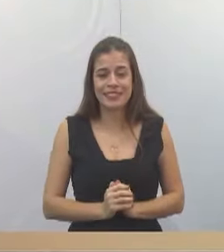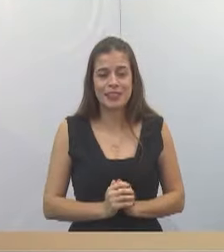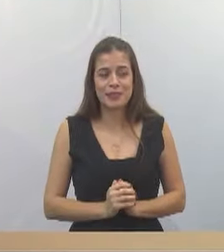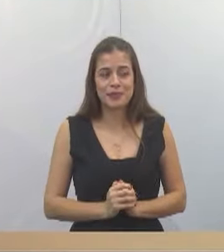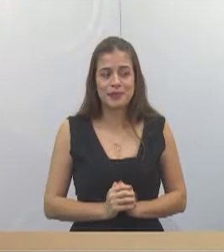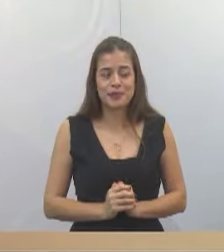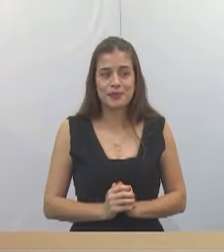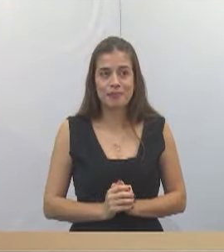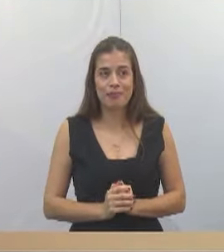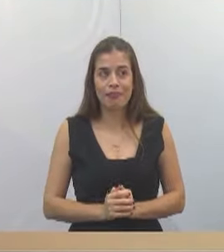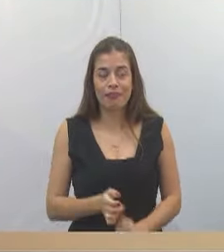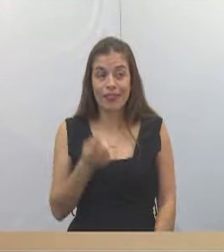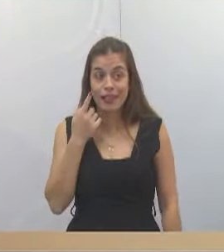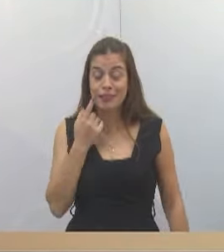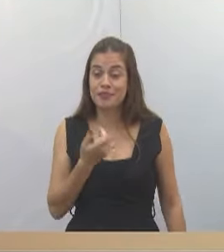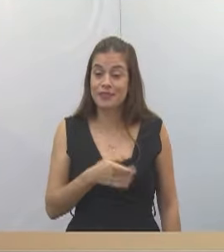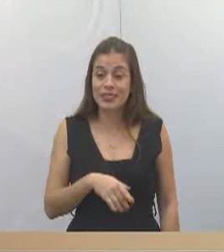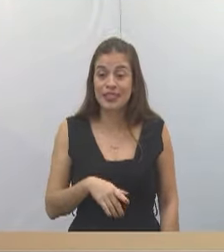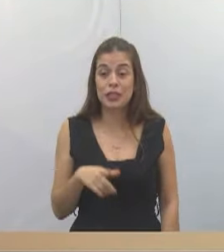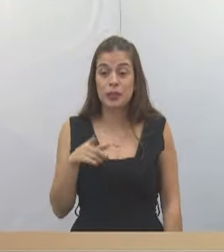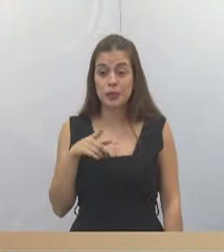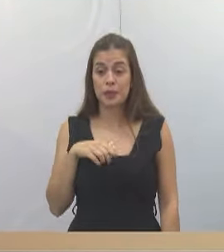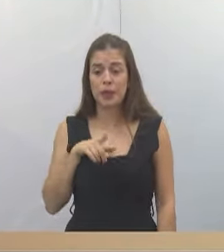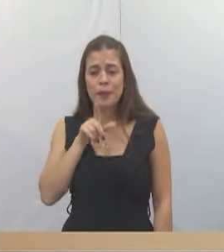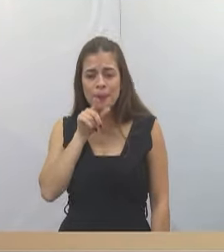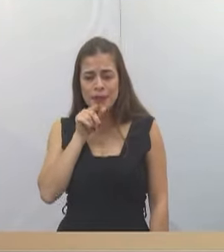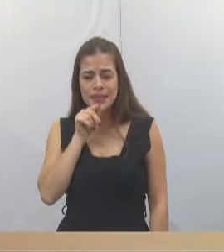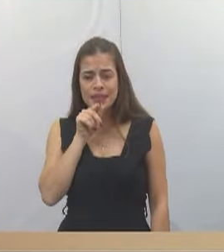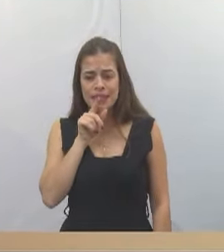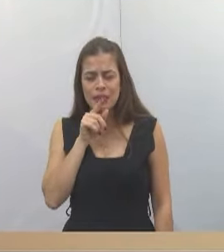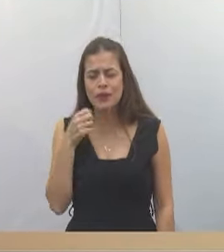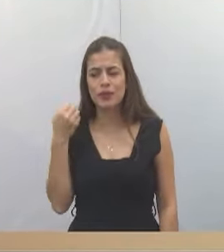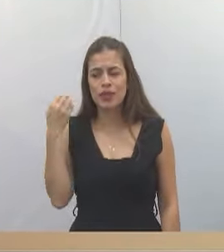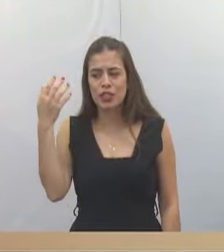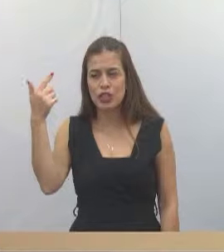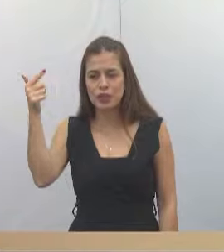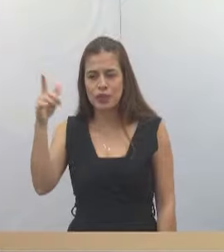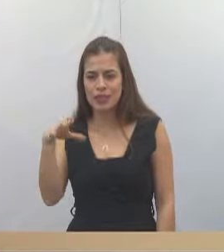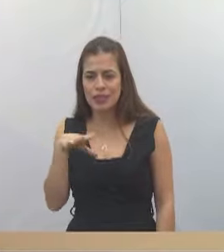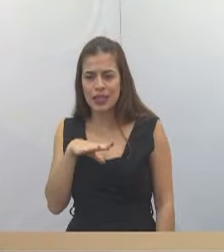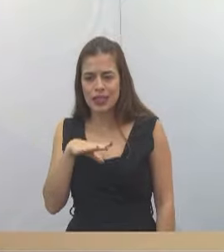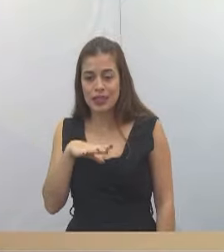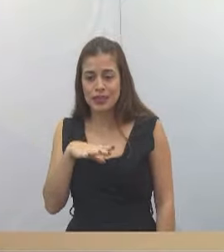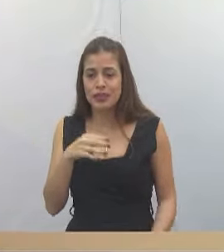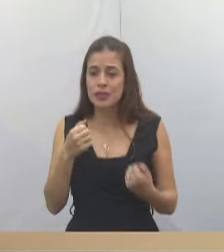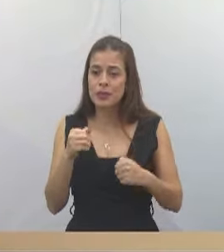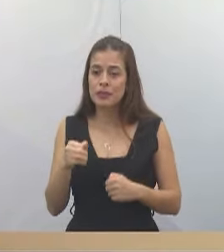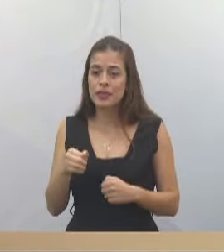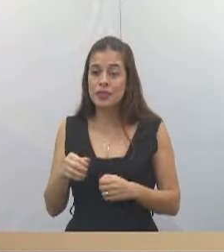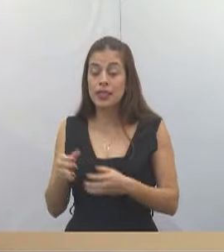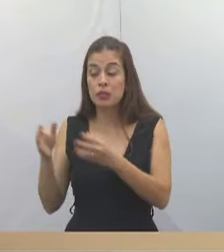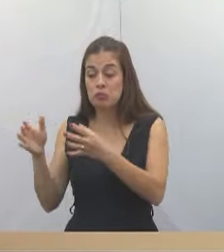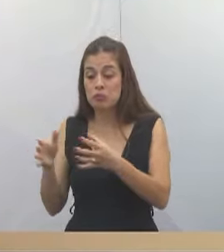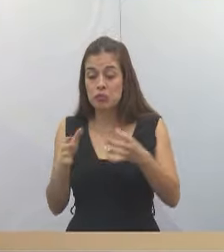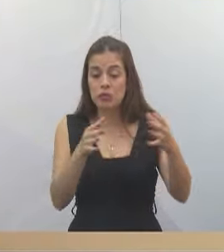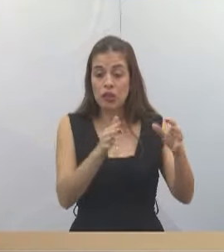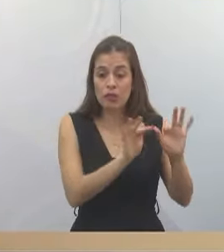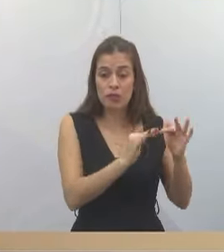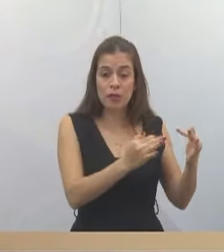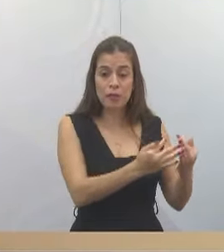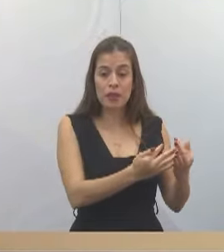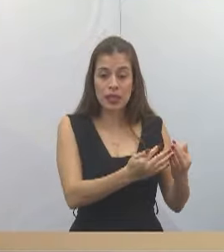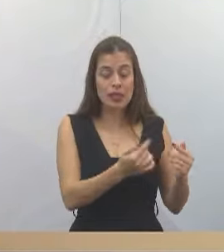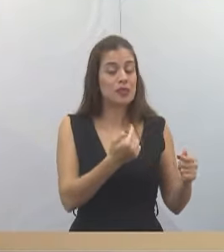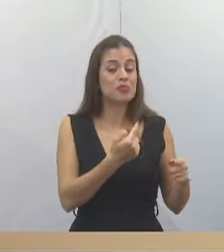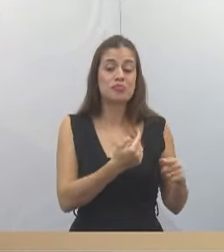Olha, eu vou dizer, eu tinha um passarinho quando eu viajei para Rio Preto, tive que deixar na casa da família, porque não deu